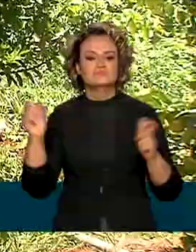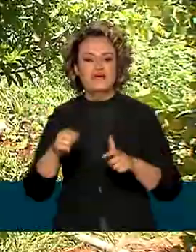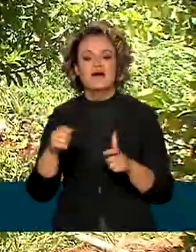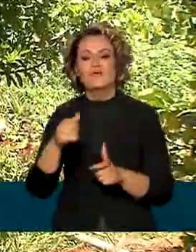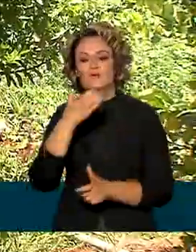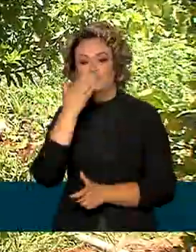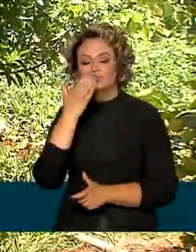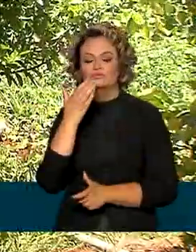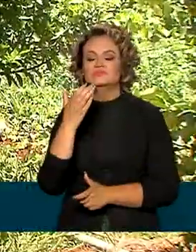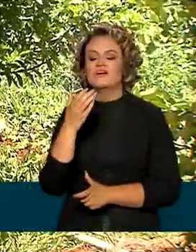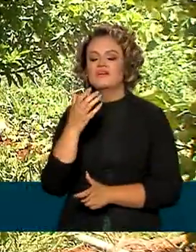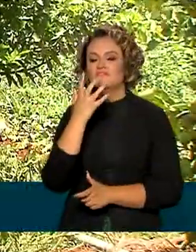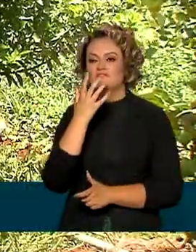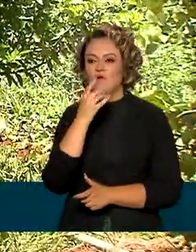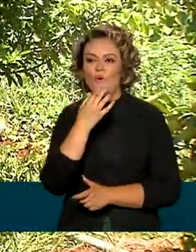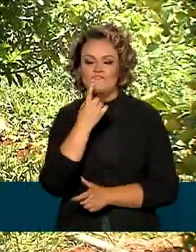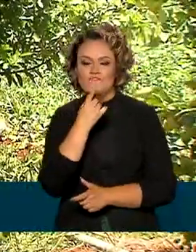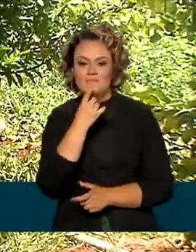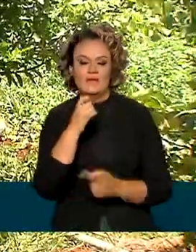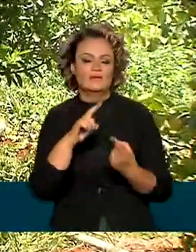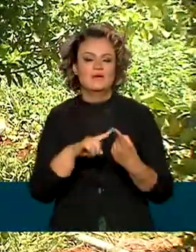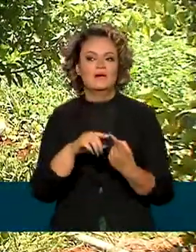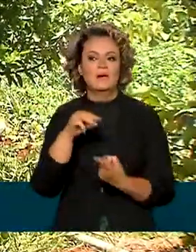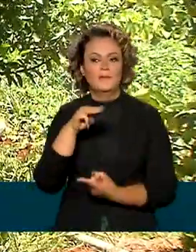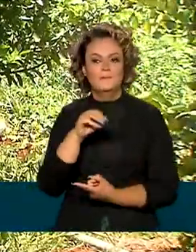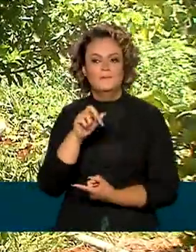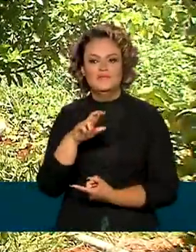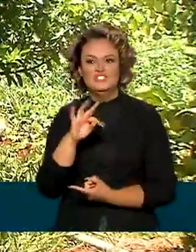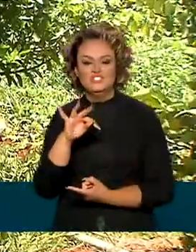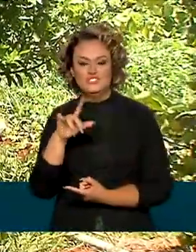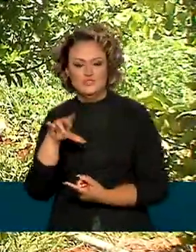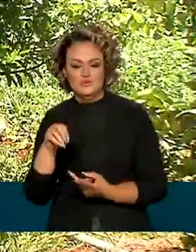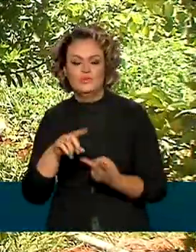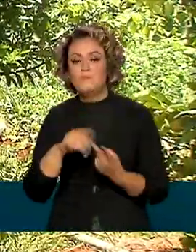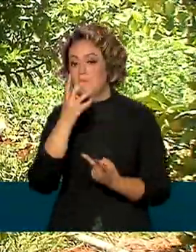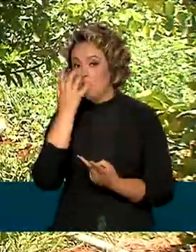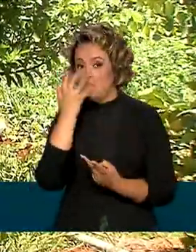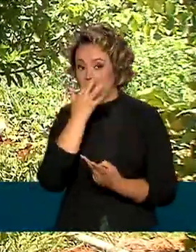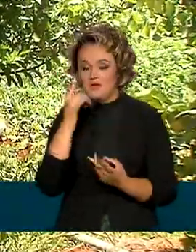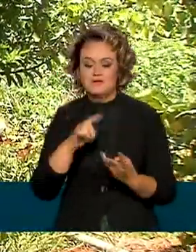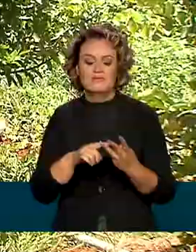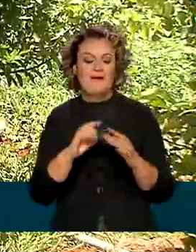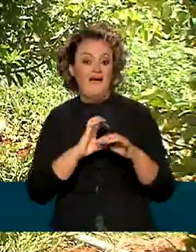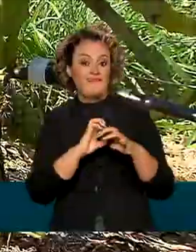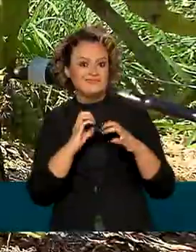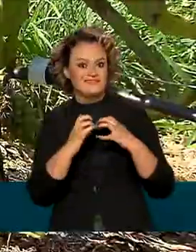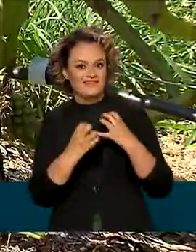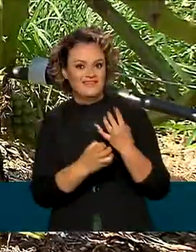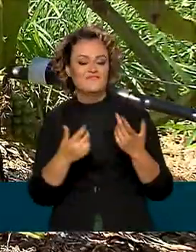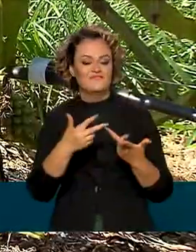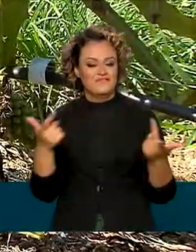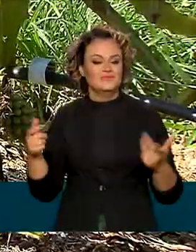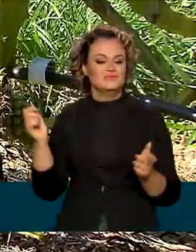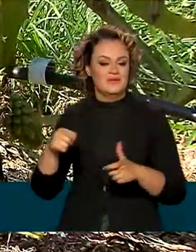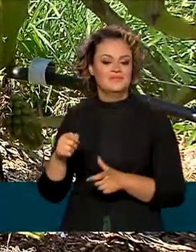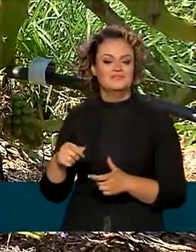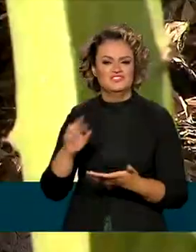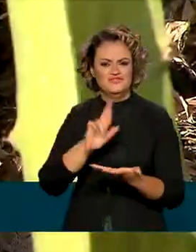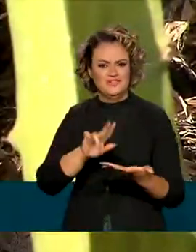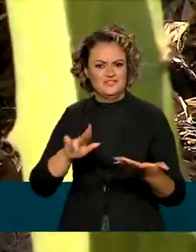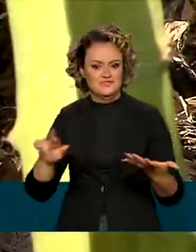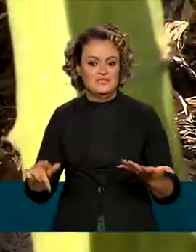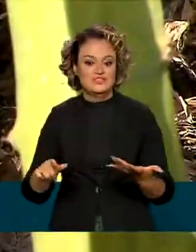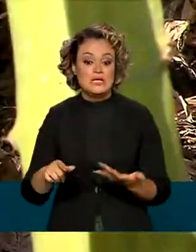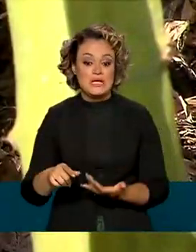vermelhas, como o mirtilo, a framboesa, a amora, o morango e o açaí. Essa diversificação,